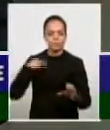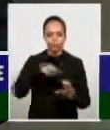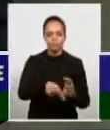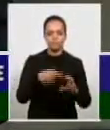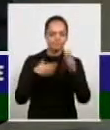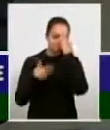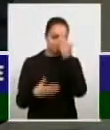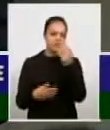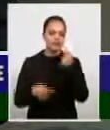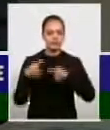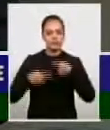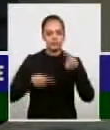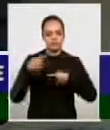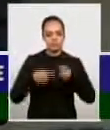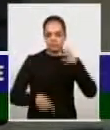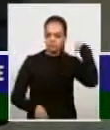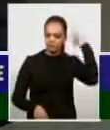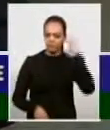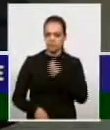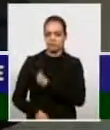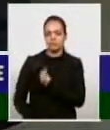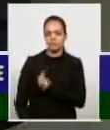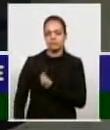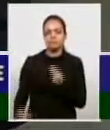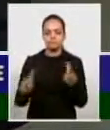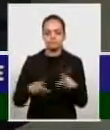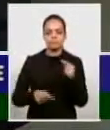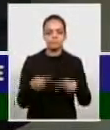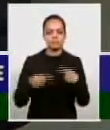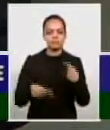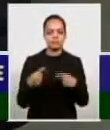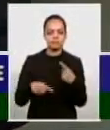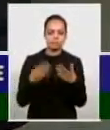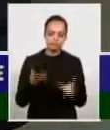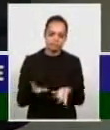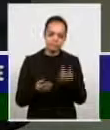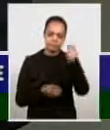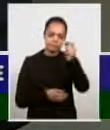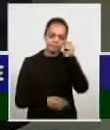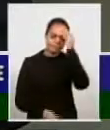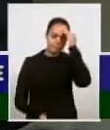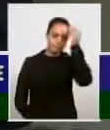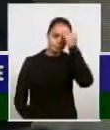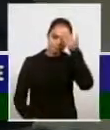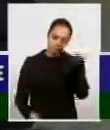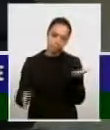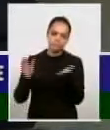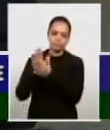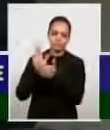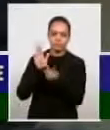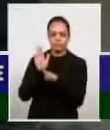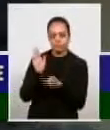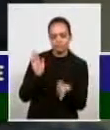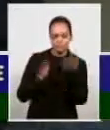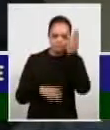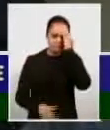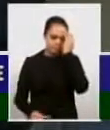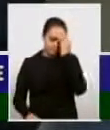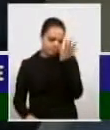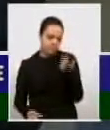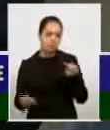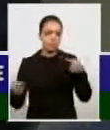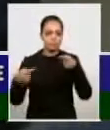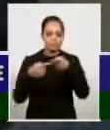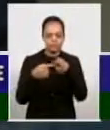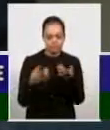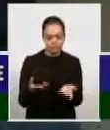profundamente o debate, os vereadores que participaram desse debate, que entenderam a proposição, que entenderam o